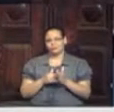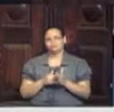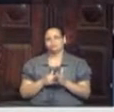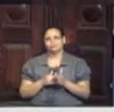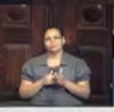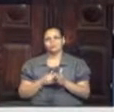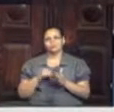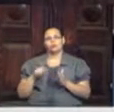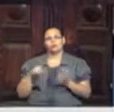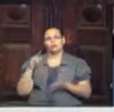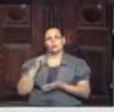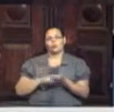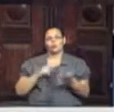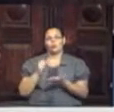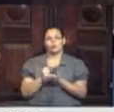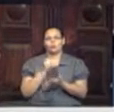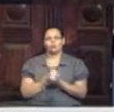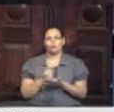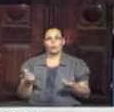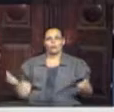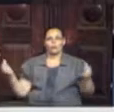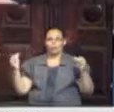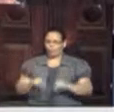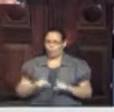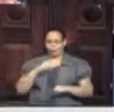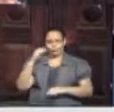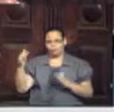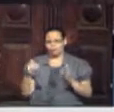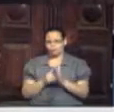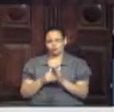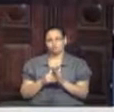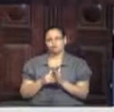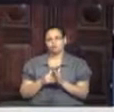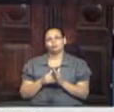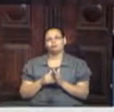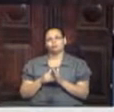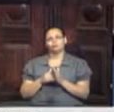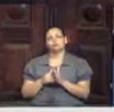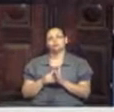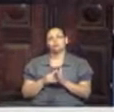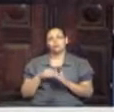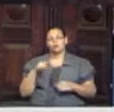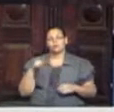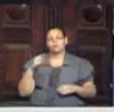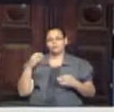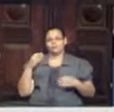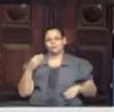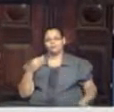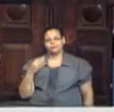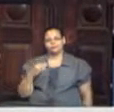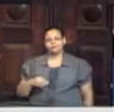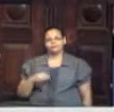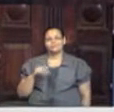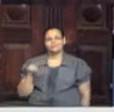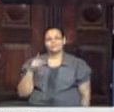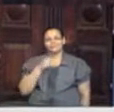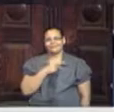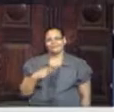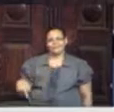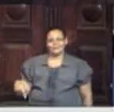um contrato ruim para todos. Isso uma afirmação feita pelo